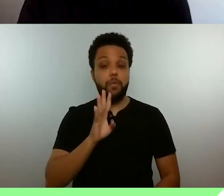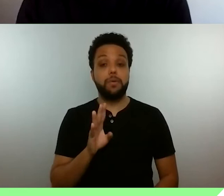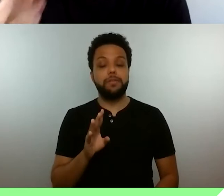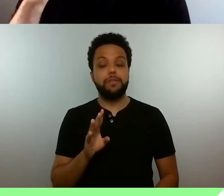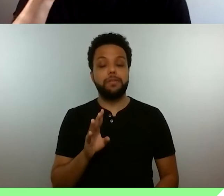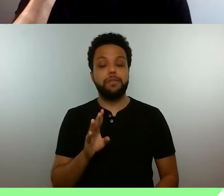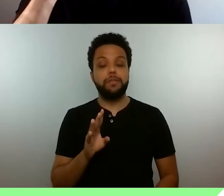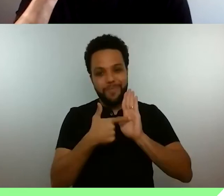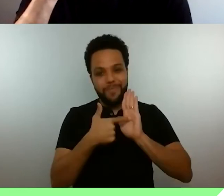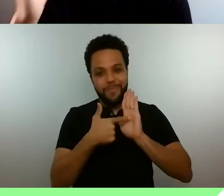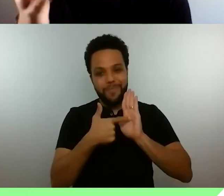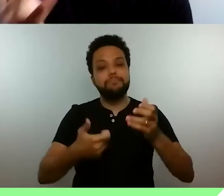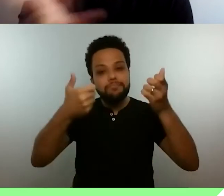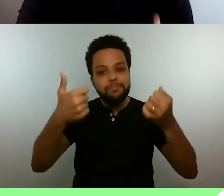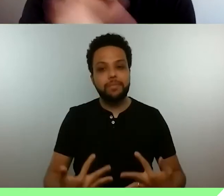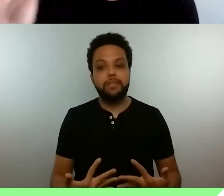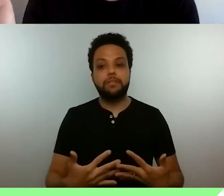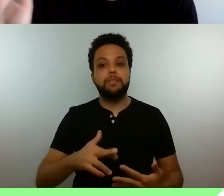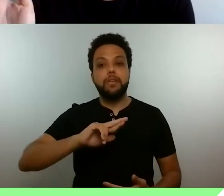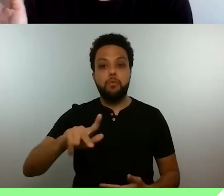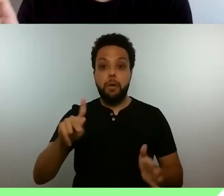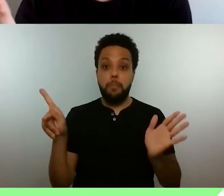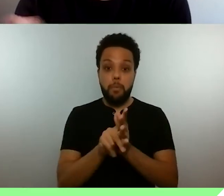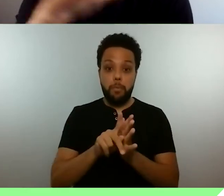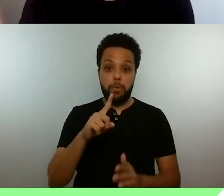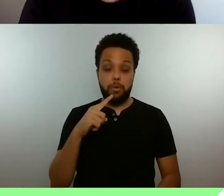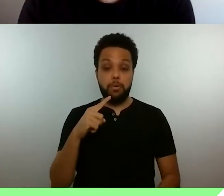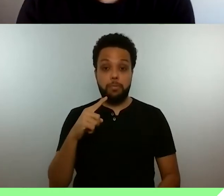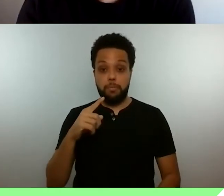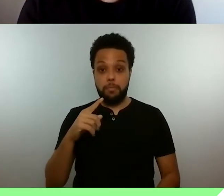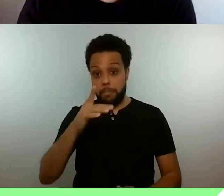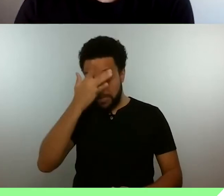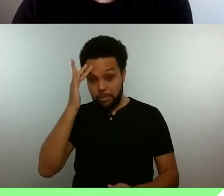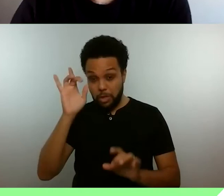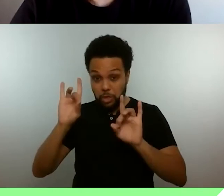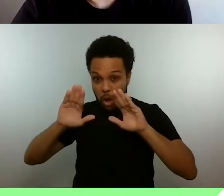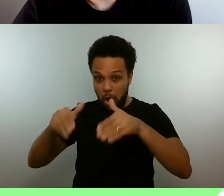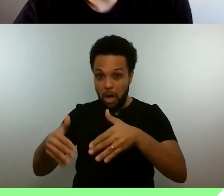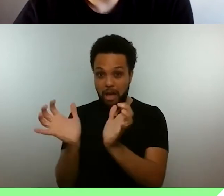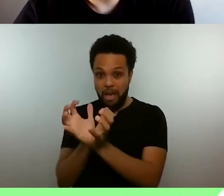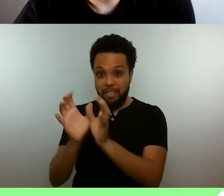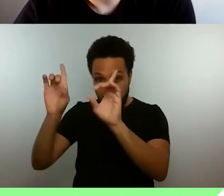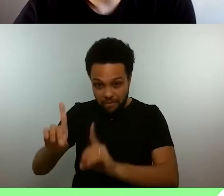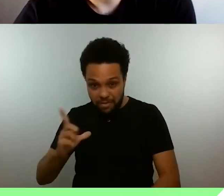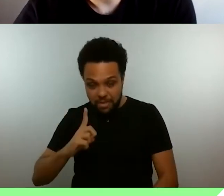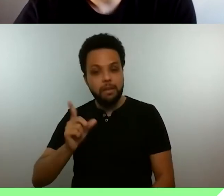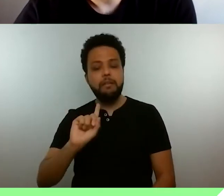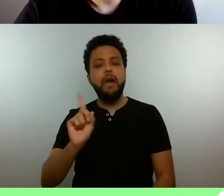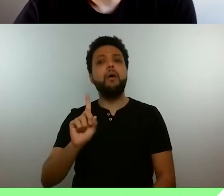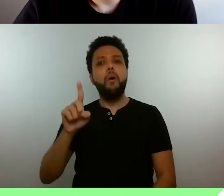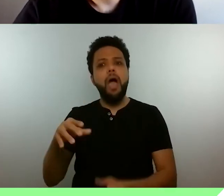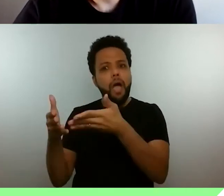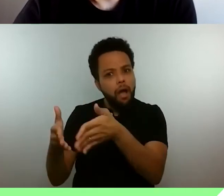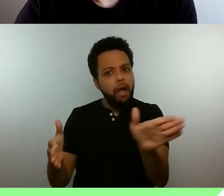assim, de falar que não é recurso para a gente que tem deficiência, é recurso para todo mundo, né? Sim, exatamente.